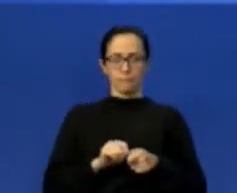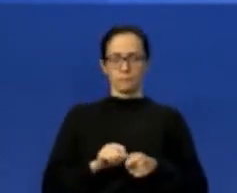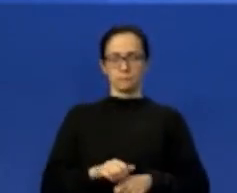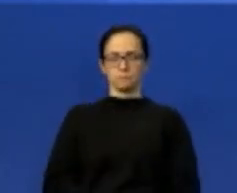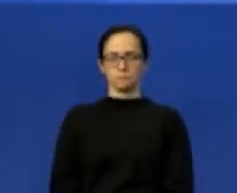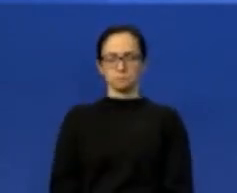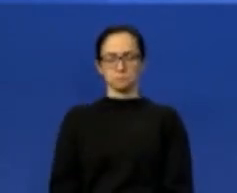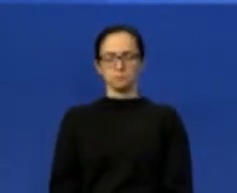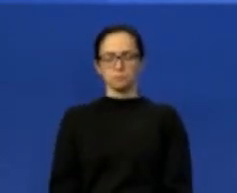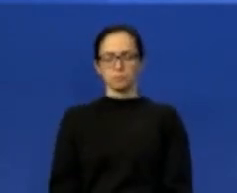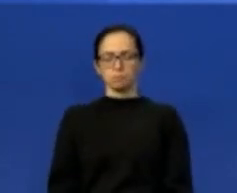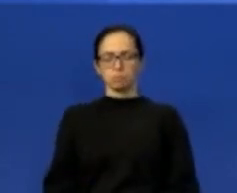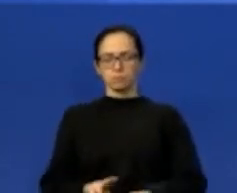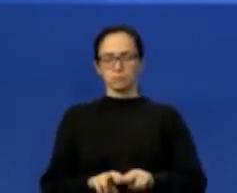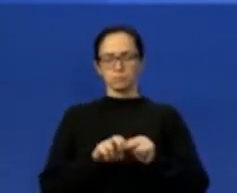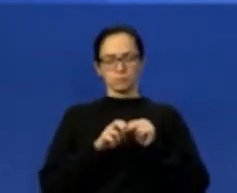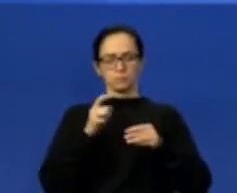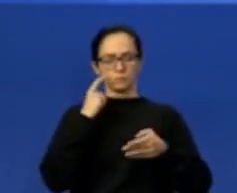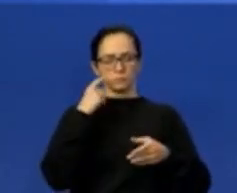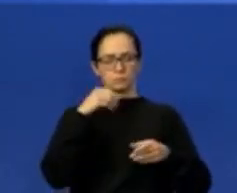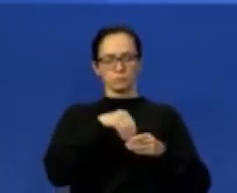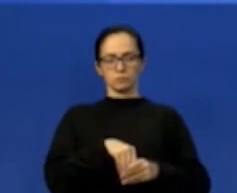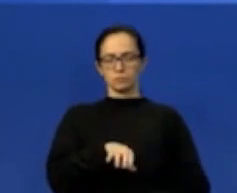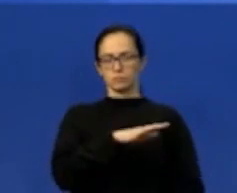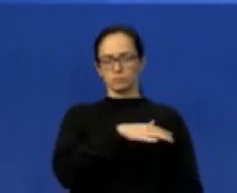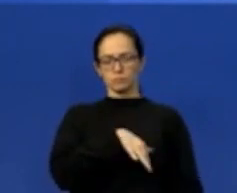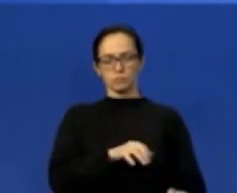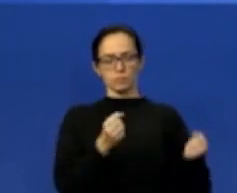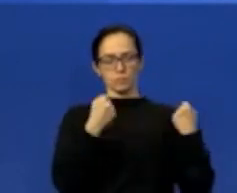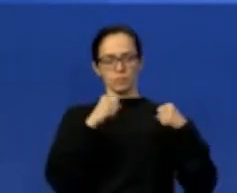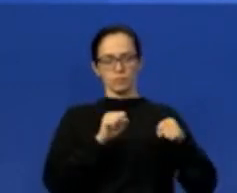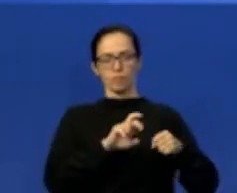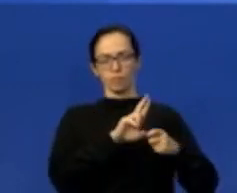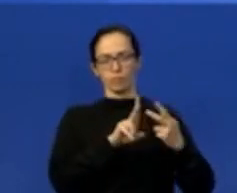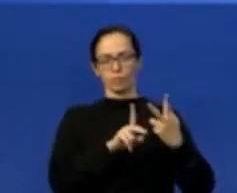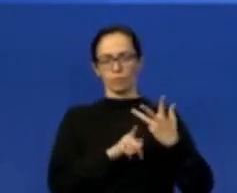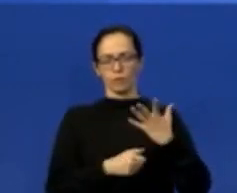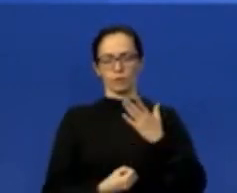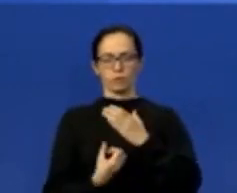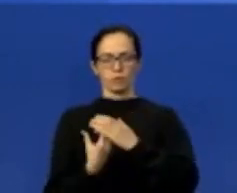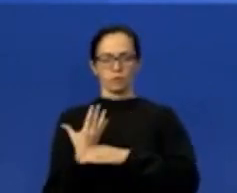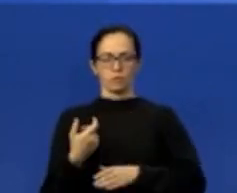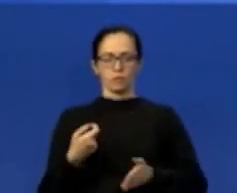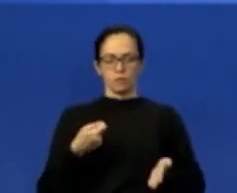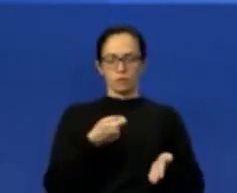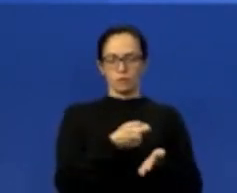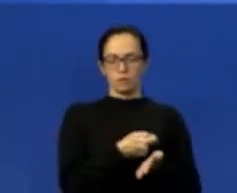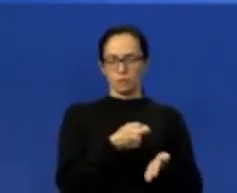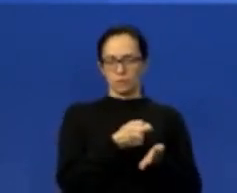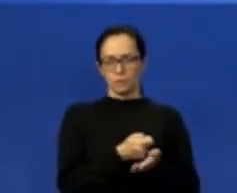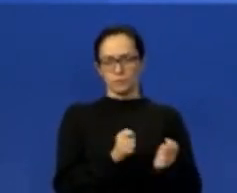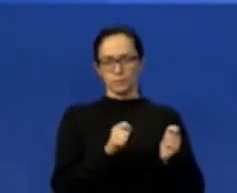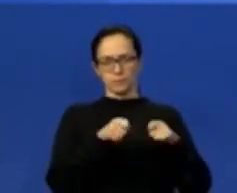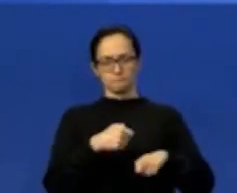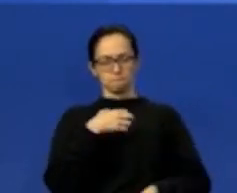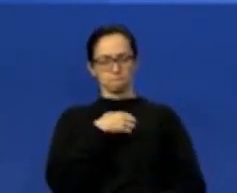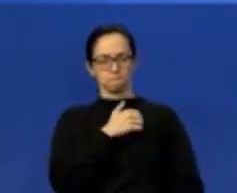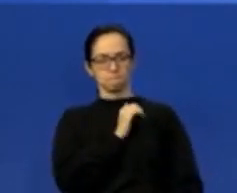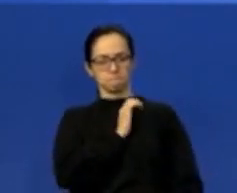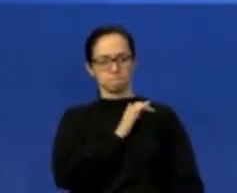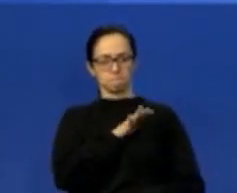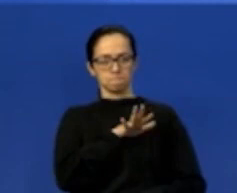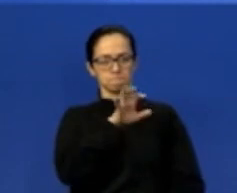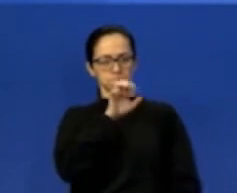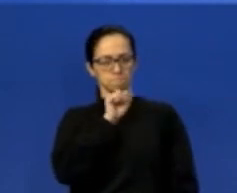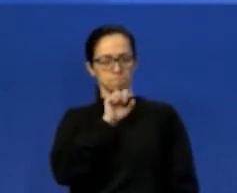que nas academias se busca atividades que forcem, né, o movimento cardiorrespiratório,